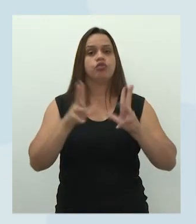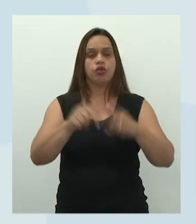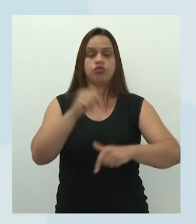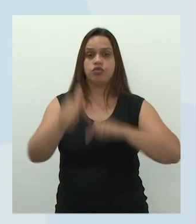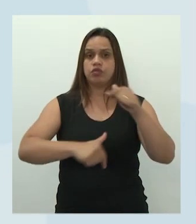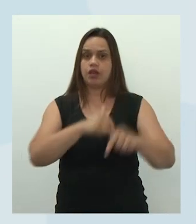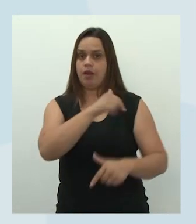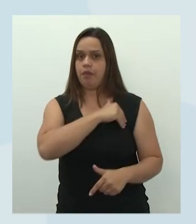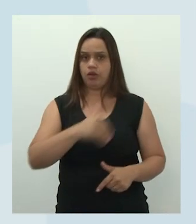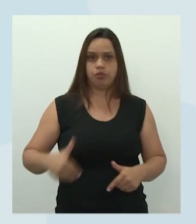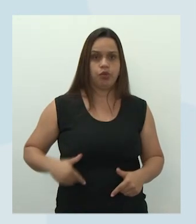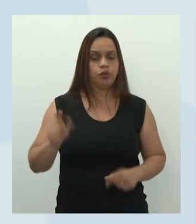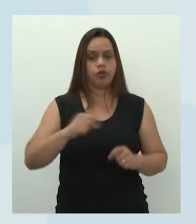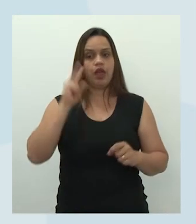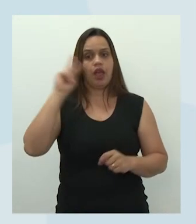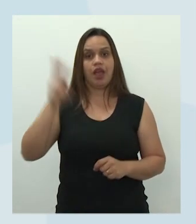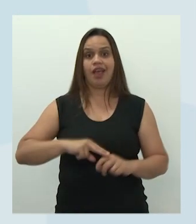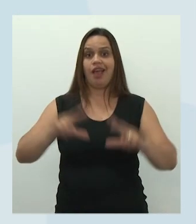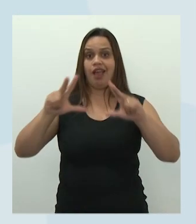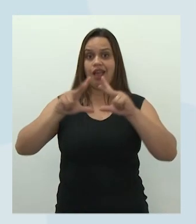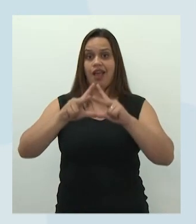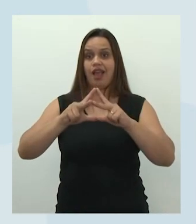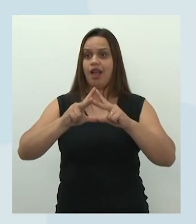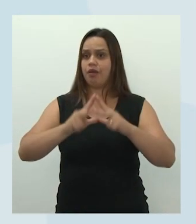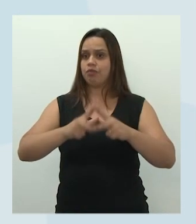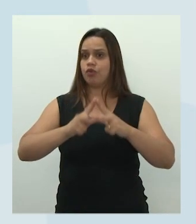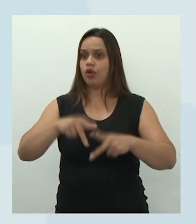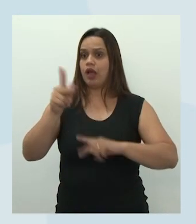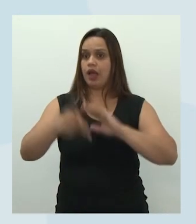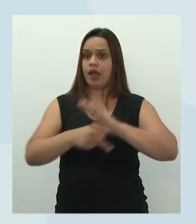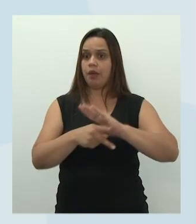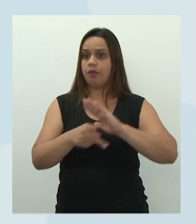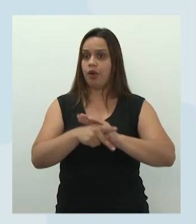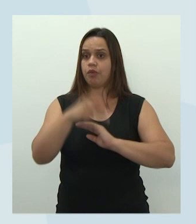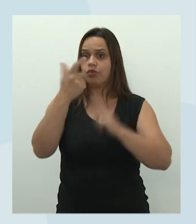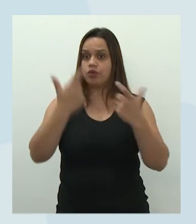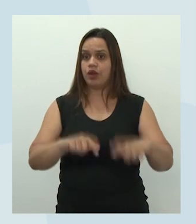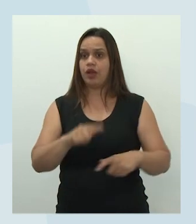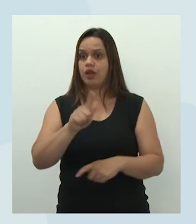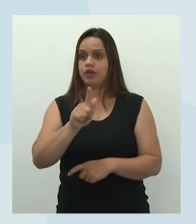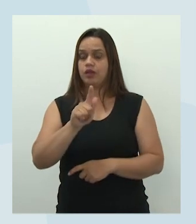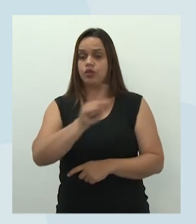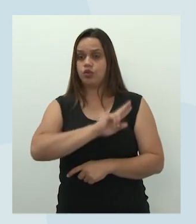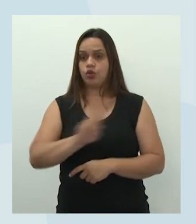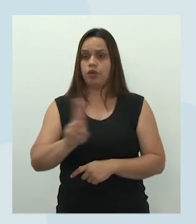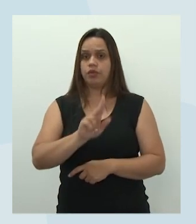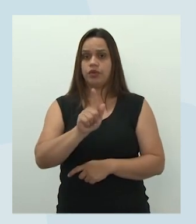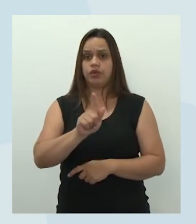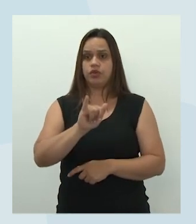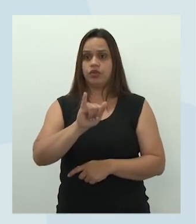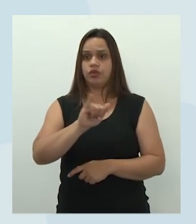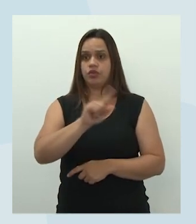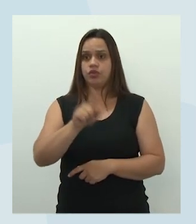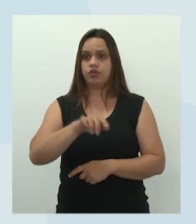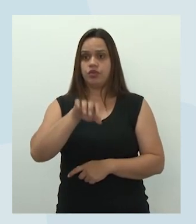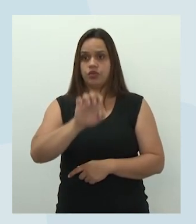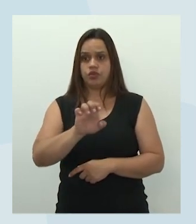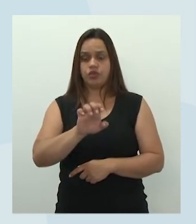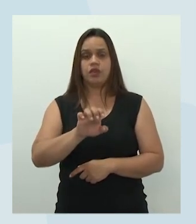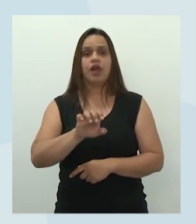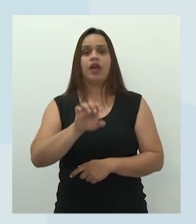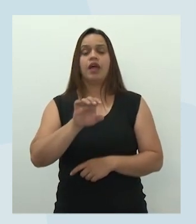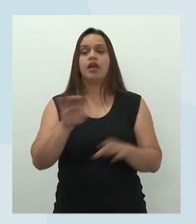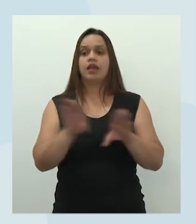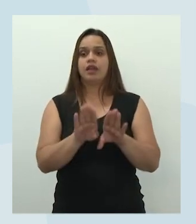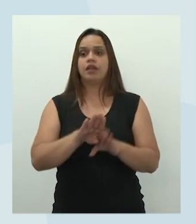que é o complexo das pirâmides de Gizé, né? Esse complexo das pirâmides de Gizé e Dahur, ele já